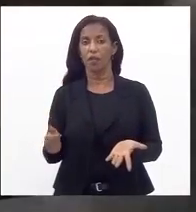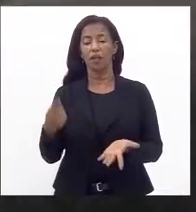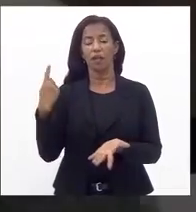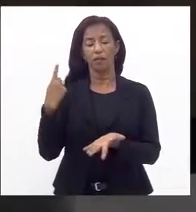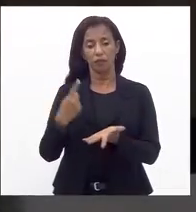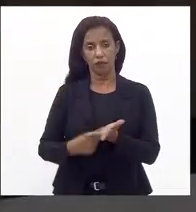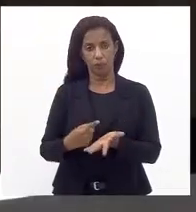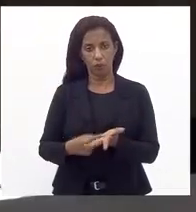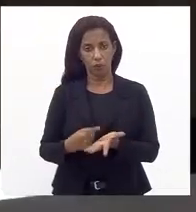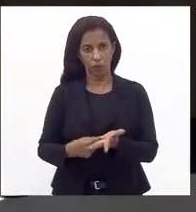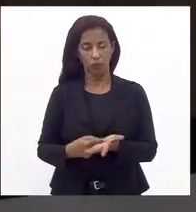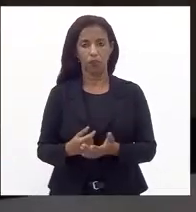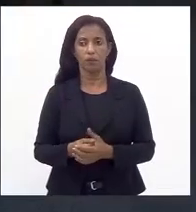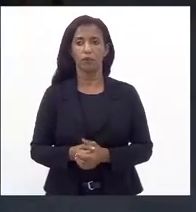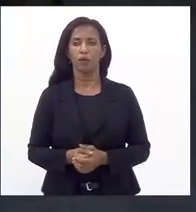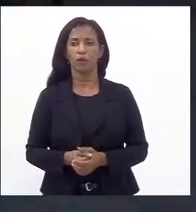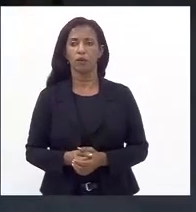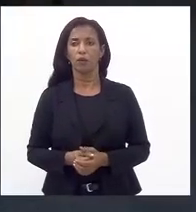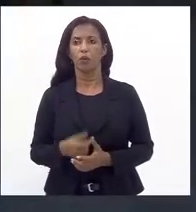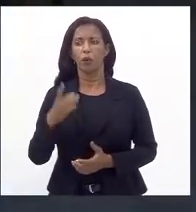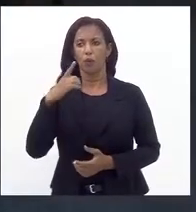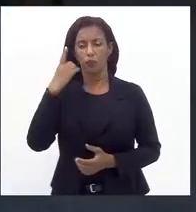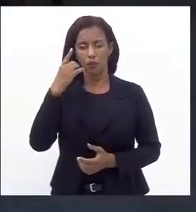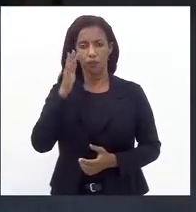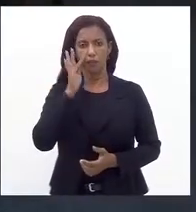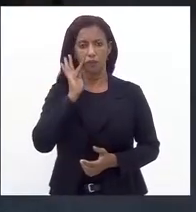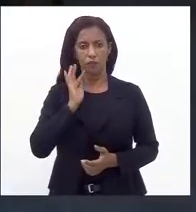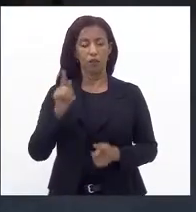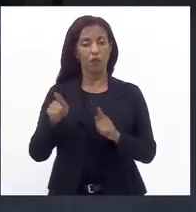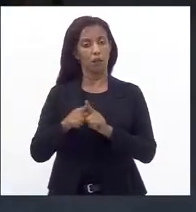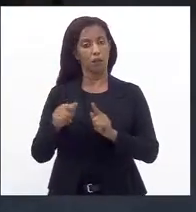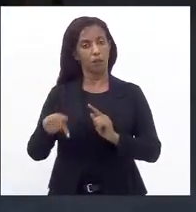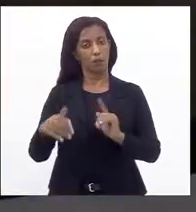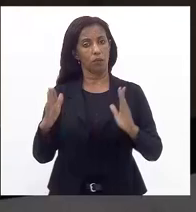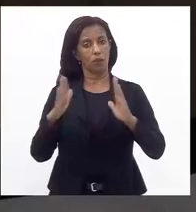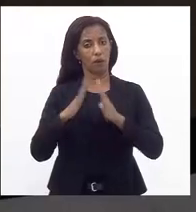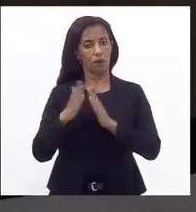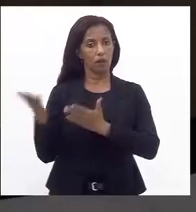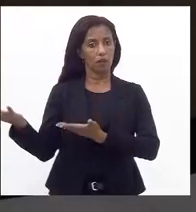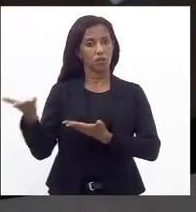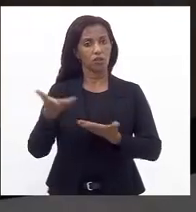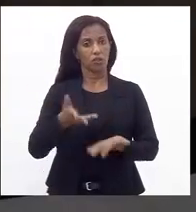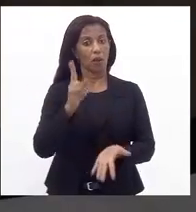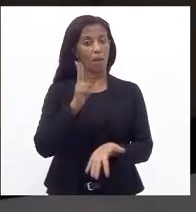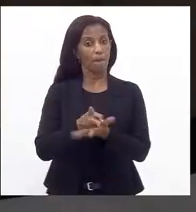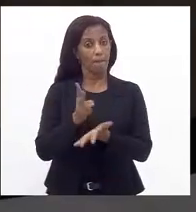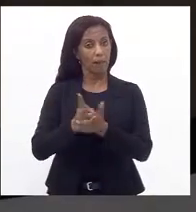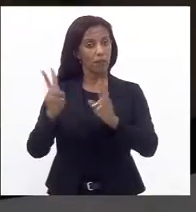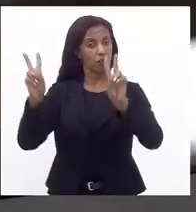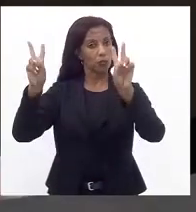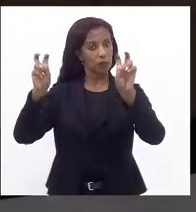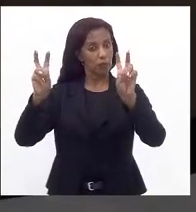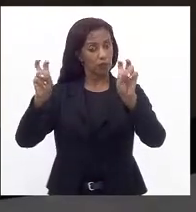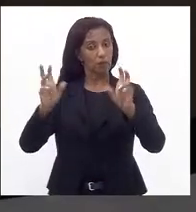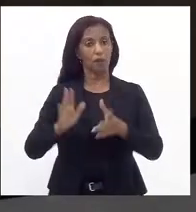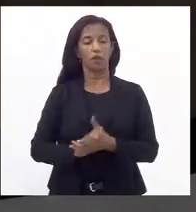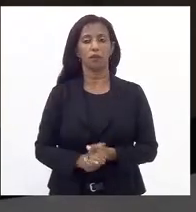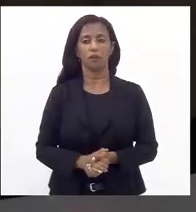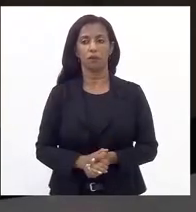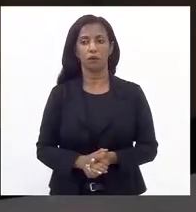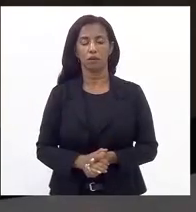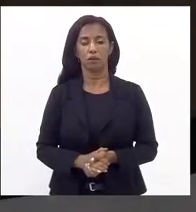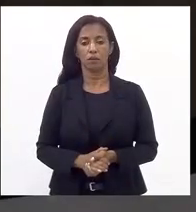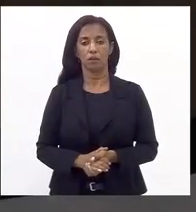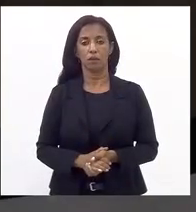filme compromisso público com o deputado Professor aquele também pra casa de trazer o mesmo tema já